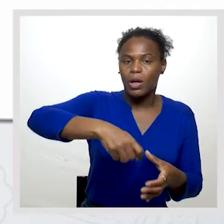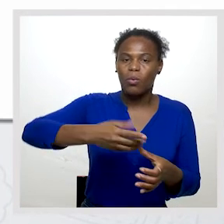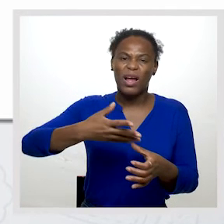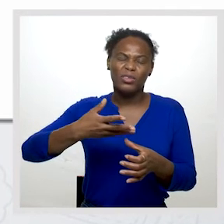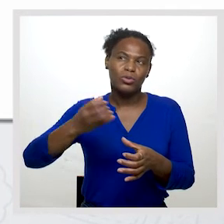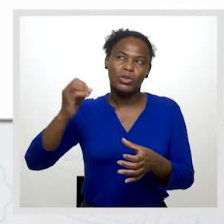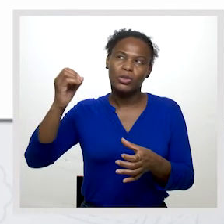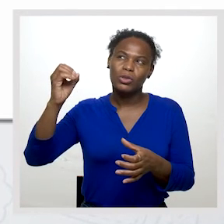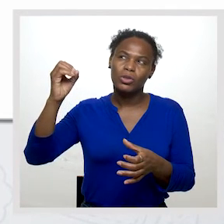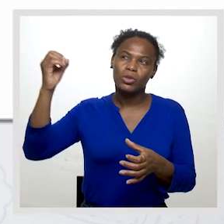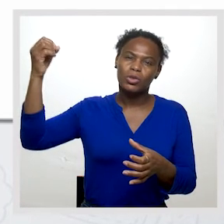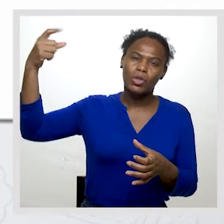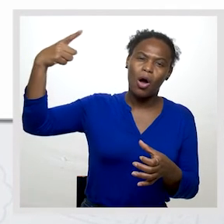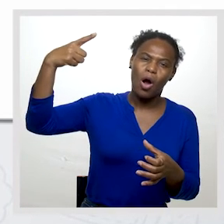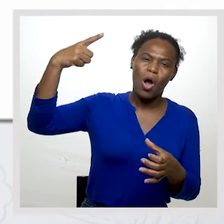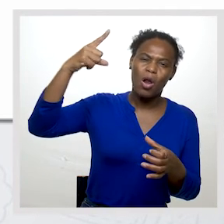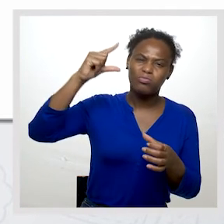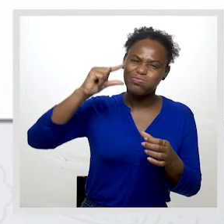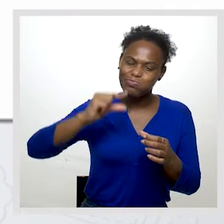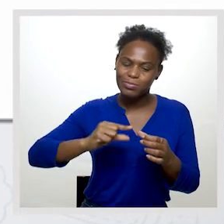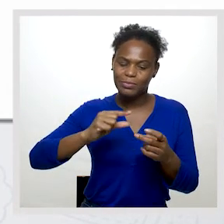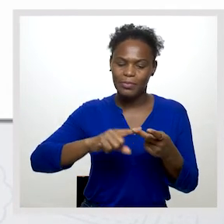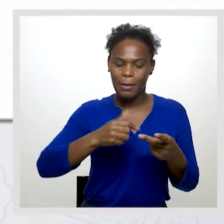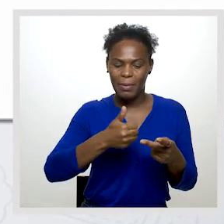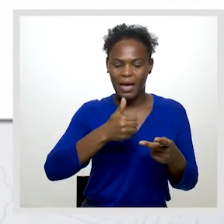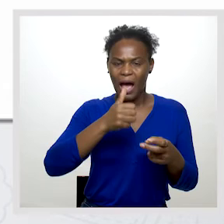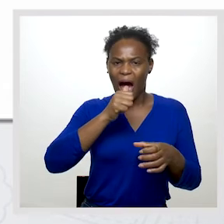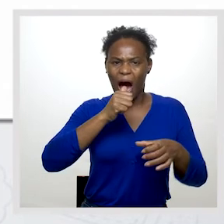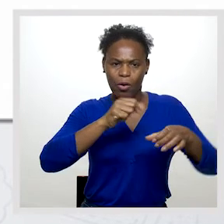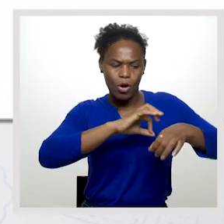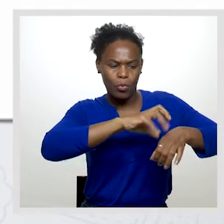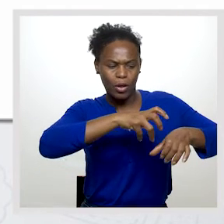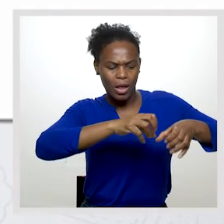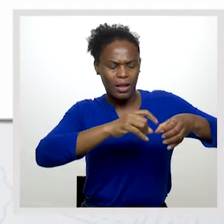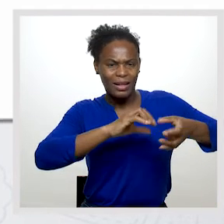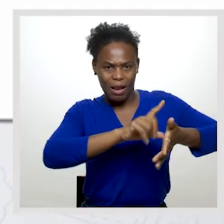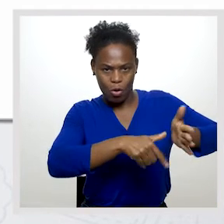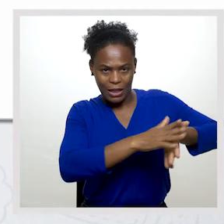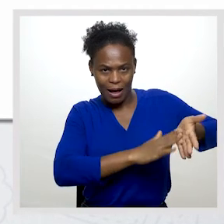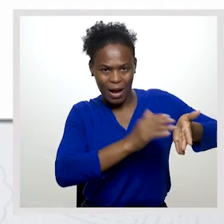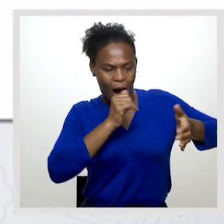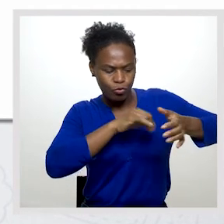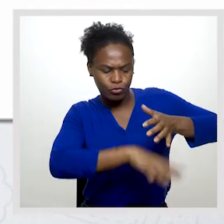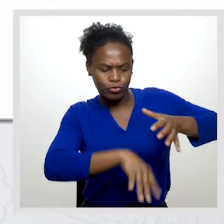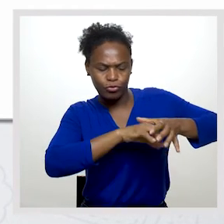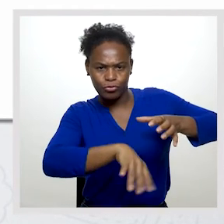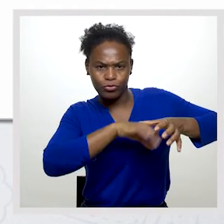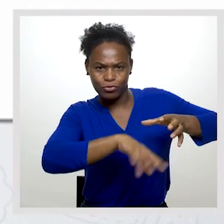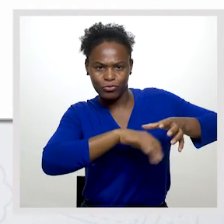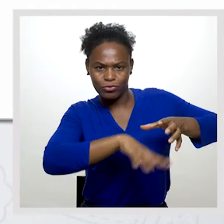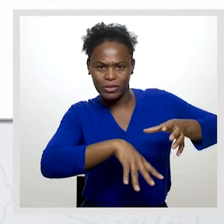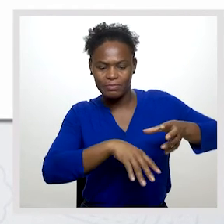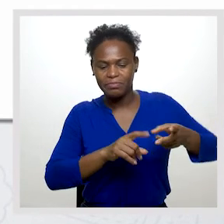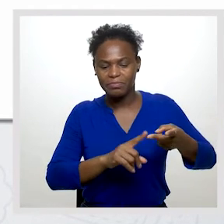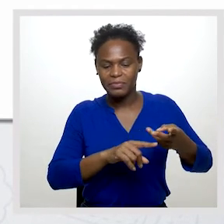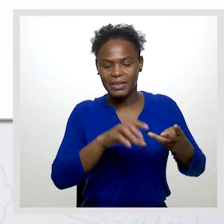Manter a torneira aberta durante a lavagem da louça. C. Reutilizar a água de diferentes